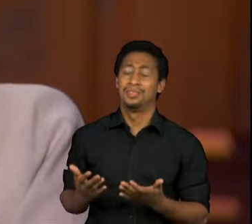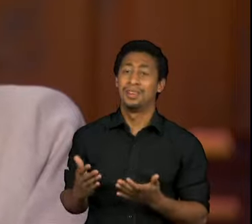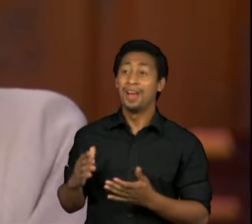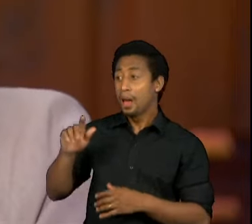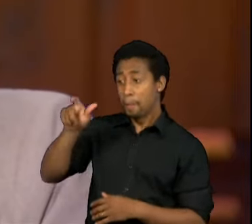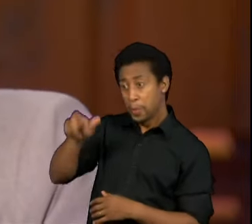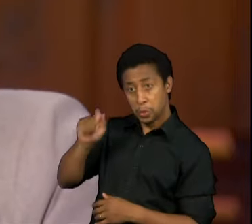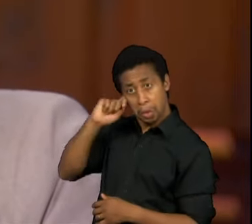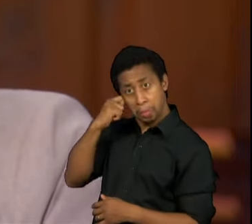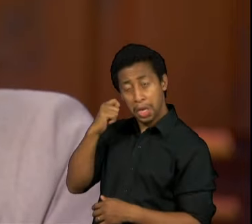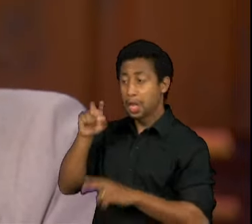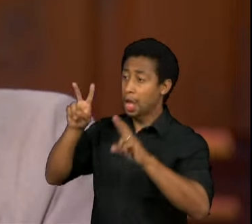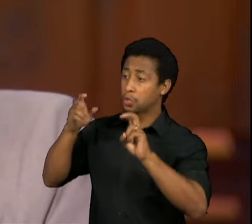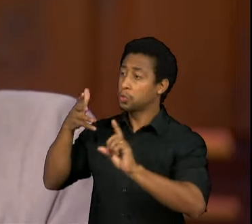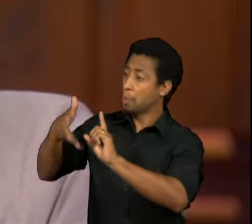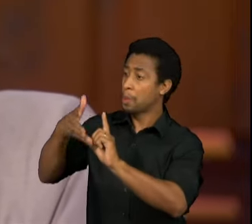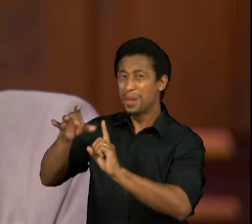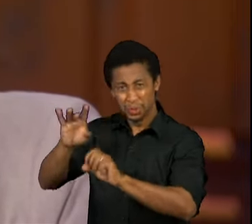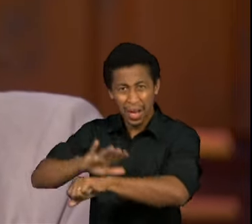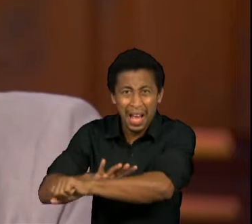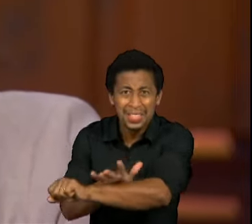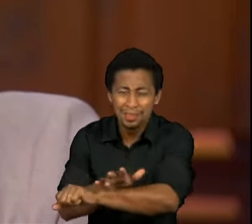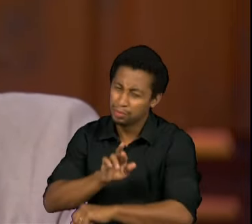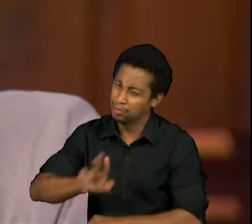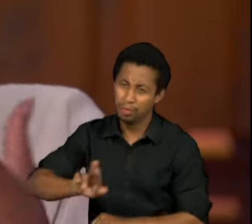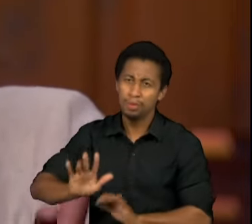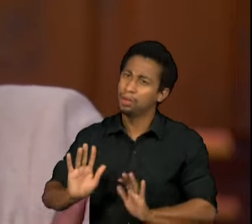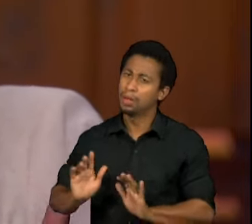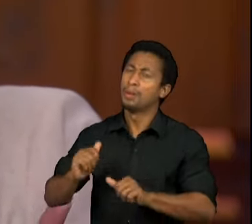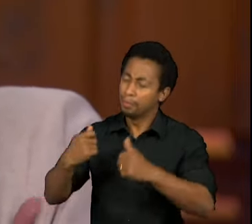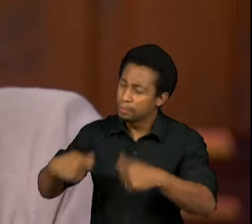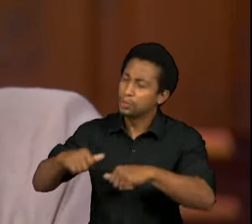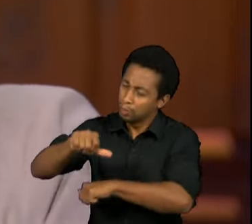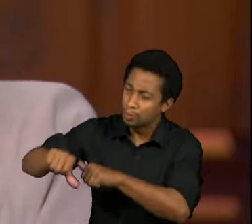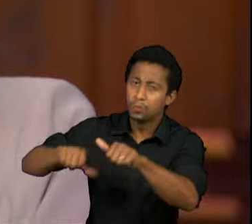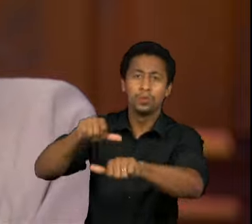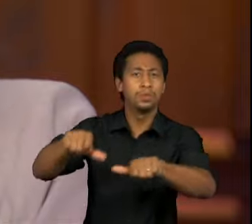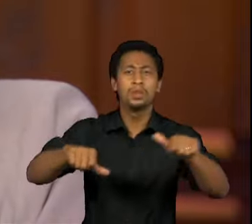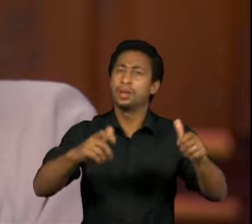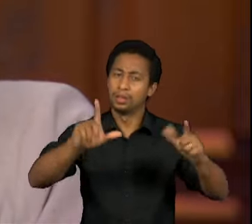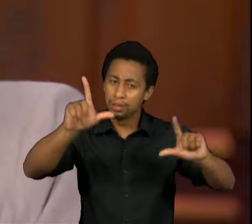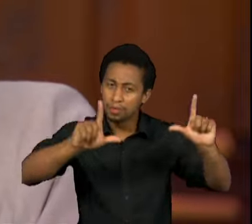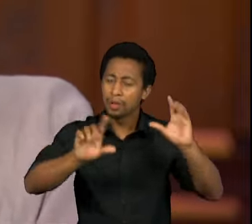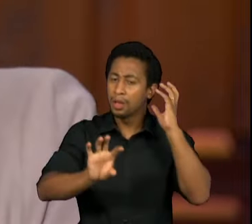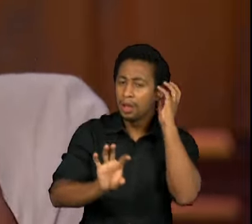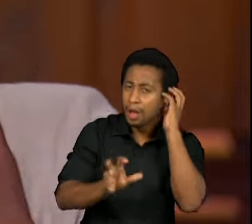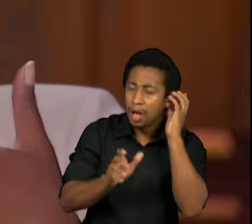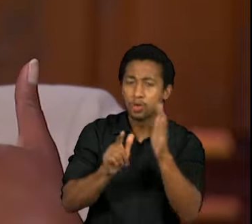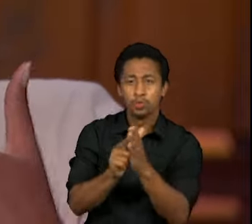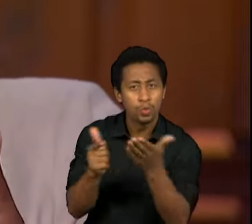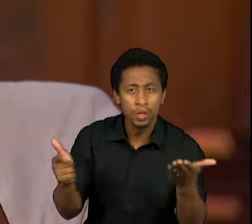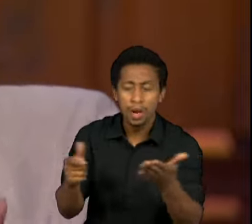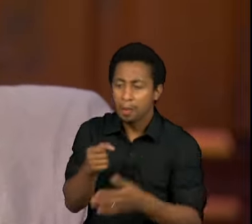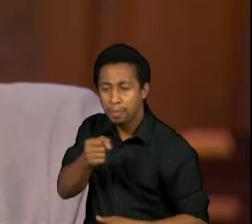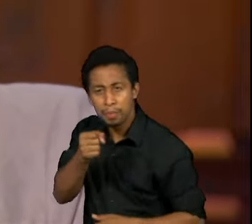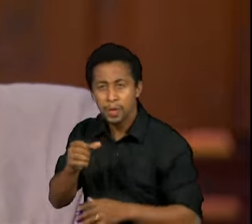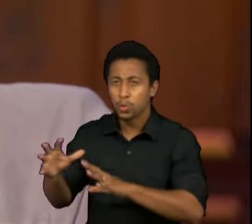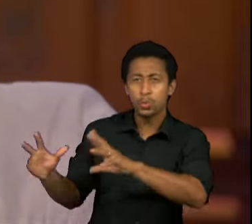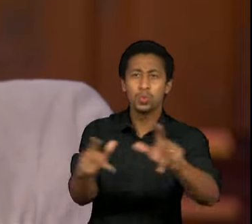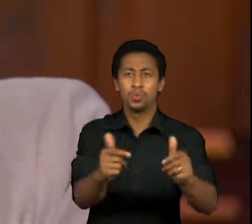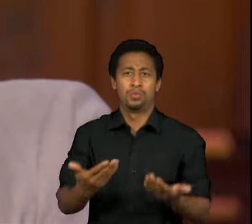isso a gente quer tá a luta é para que essas mudanças acontecem todos os espaços para que isso não e também como achar que